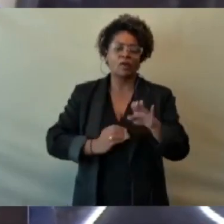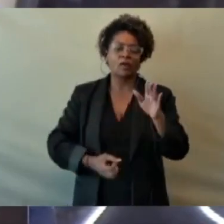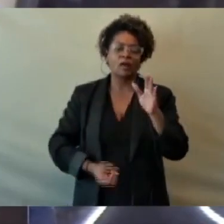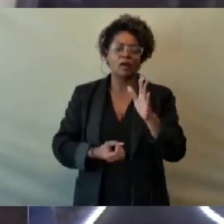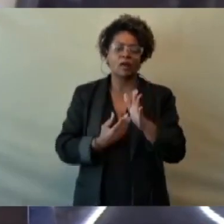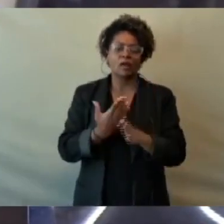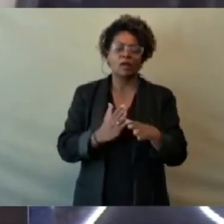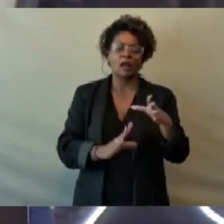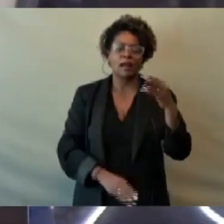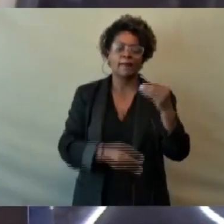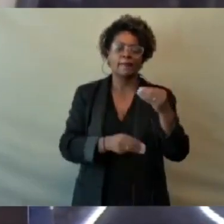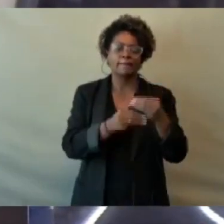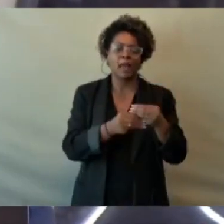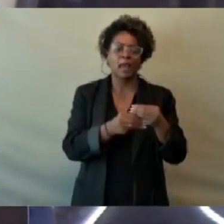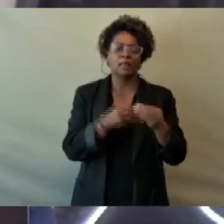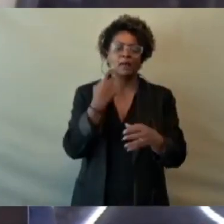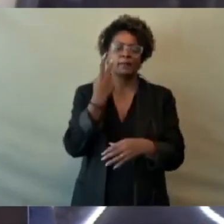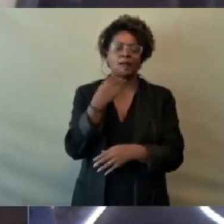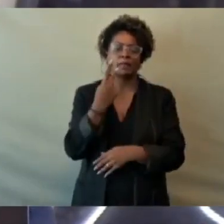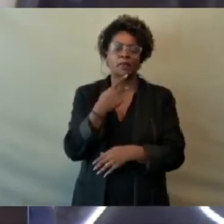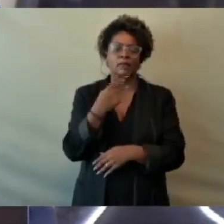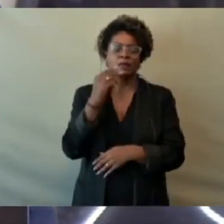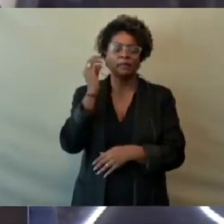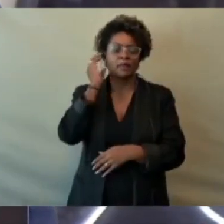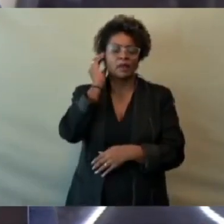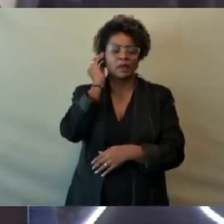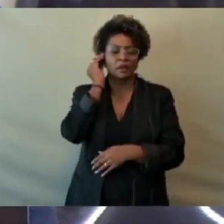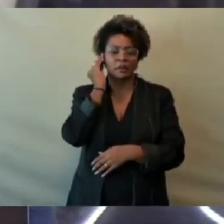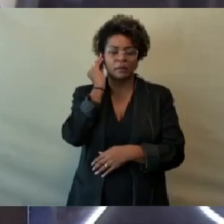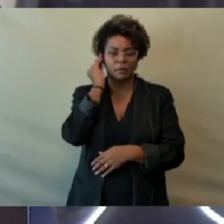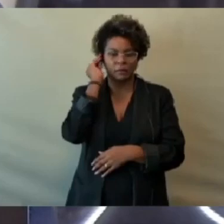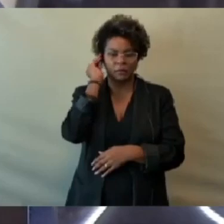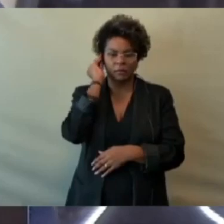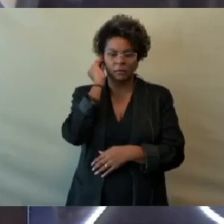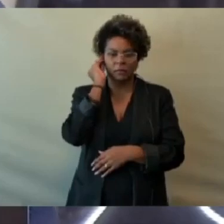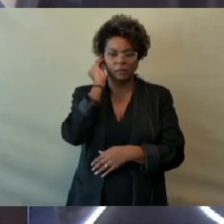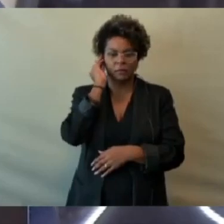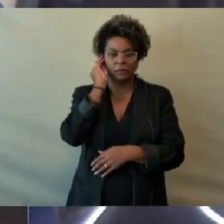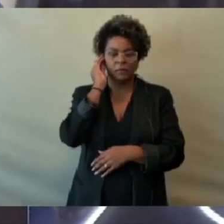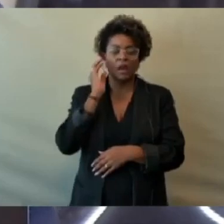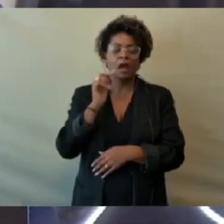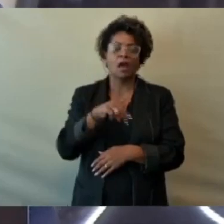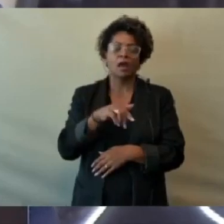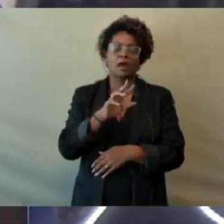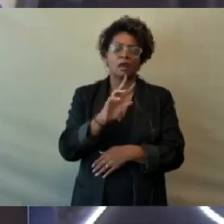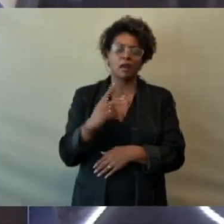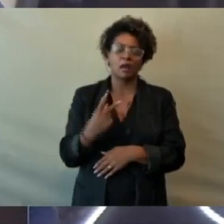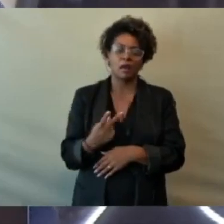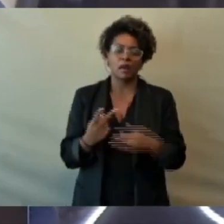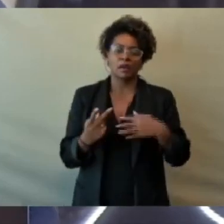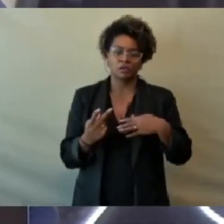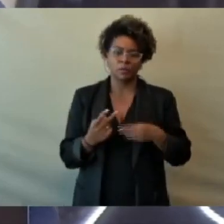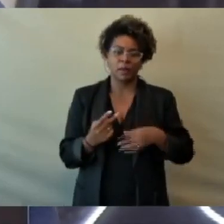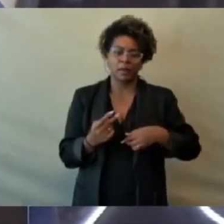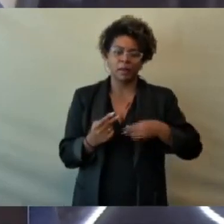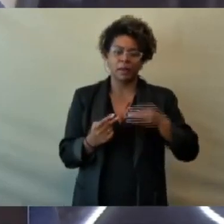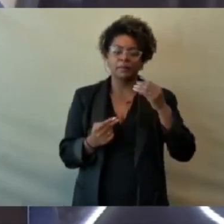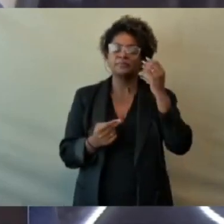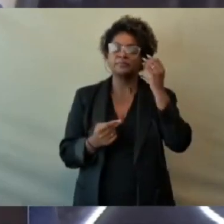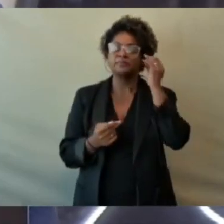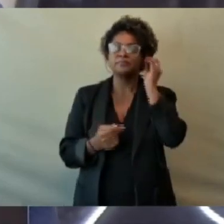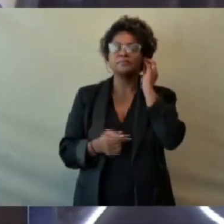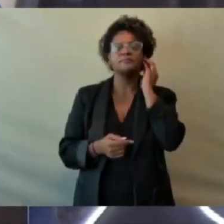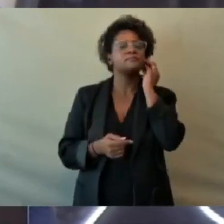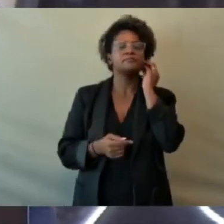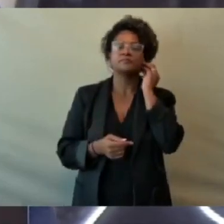capitaneador das emendas parlamentares de Belo Horizonte as quais hoje são destinados 80 milhões de reais para a